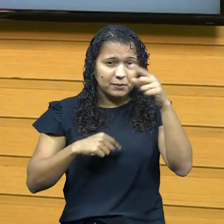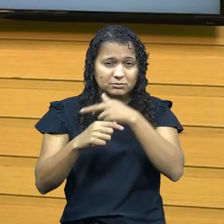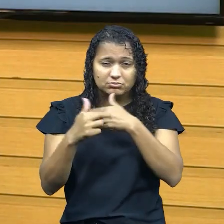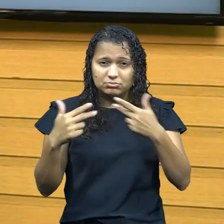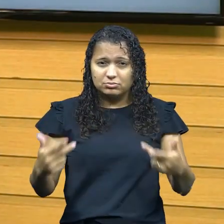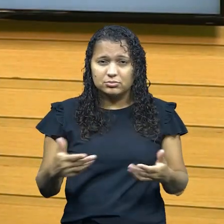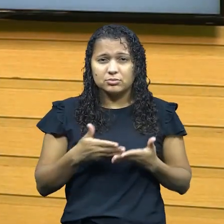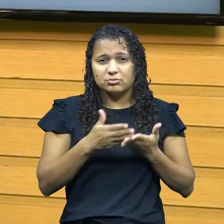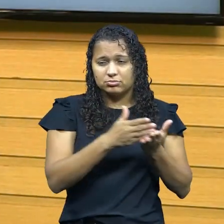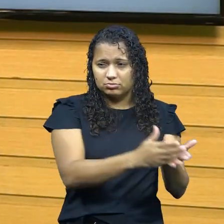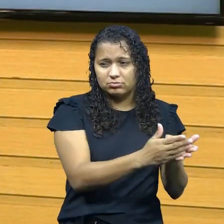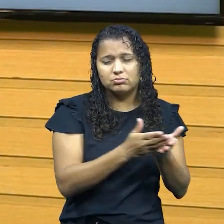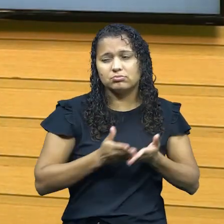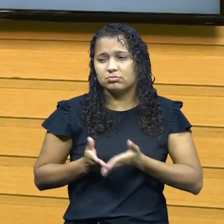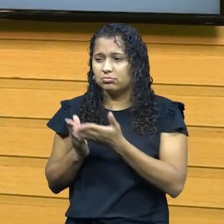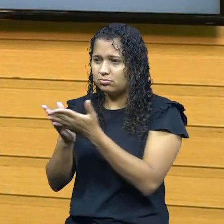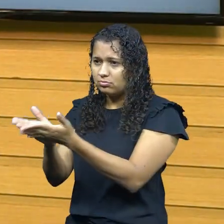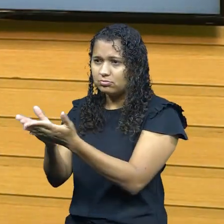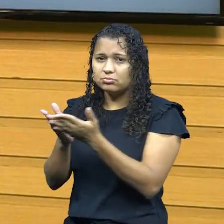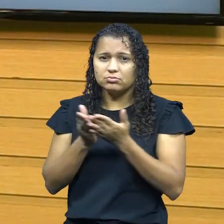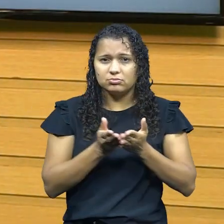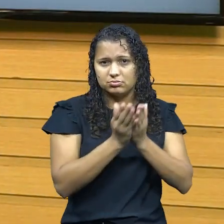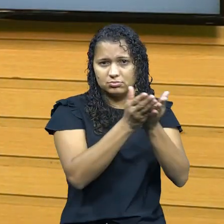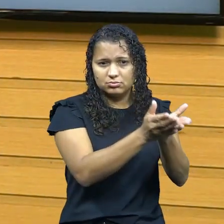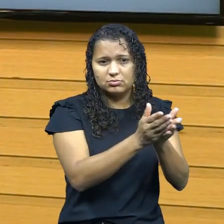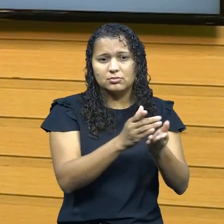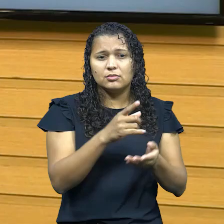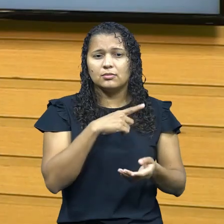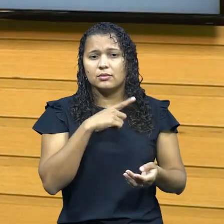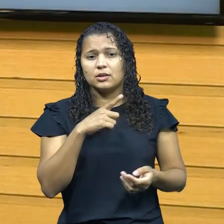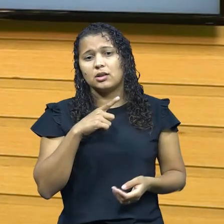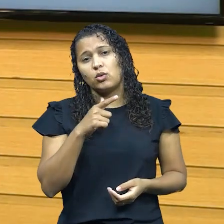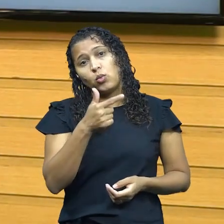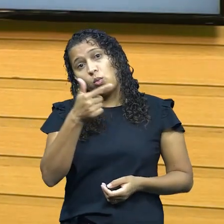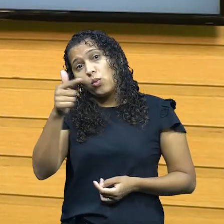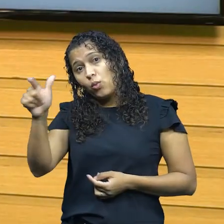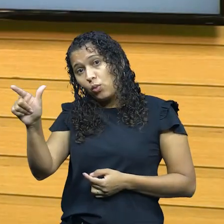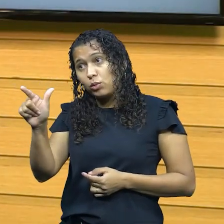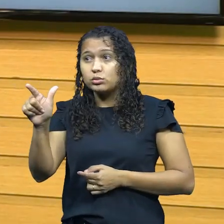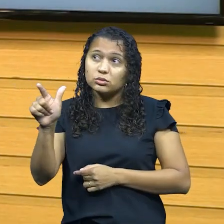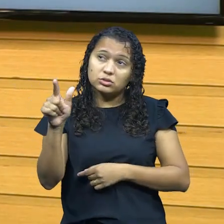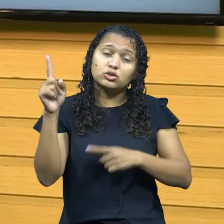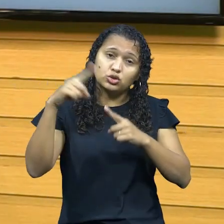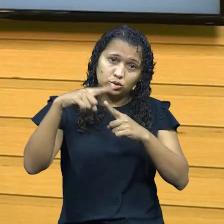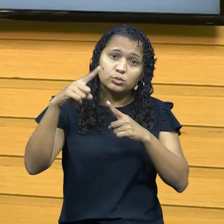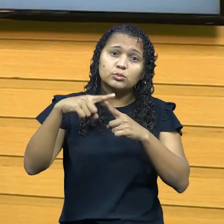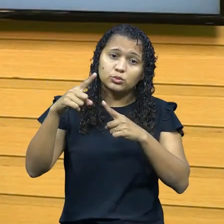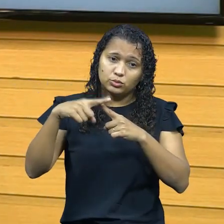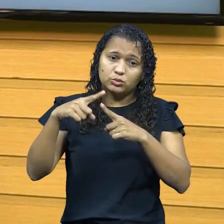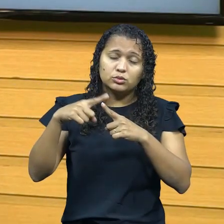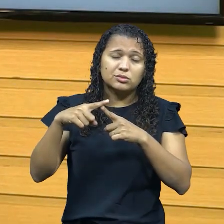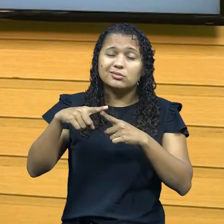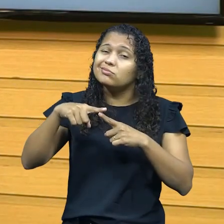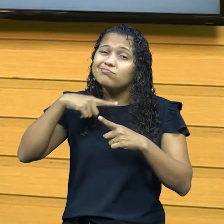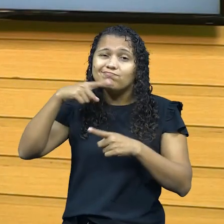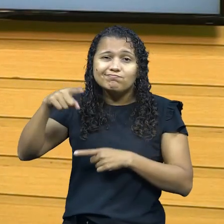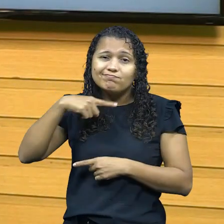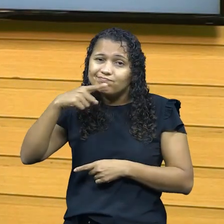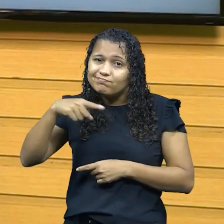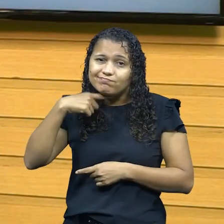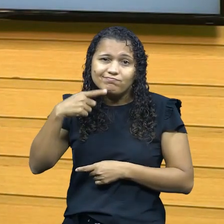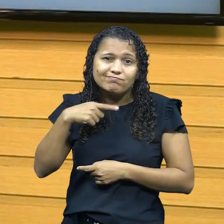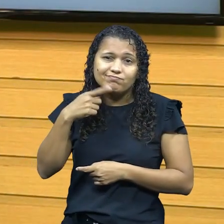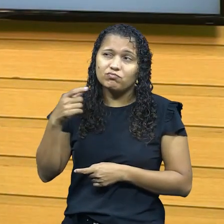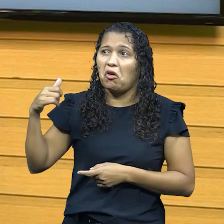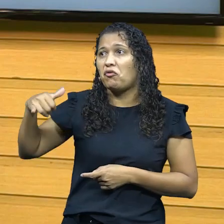lado para o outro. O que os outros modais de transporte teriam mais dificuldade, porque não conseguem